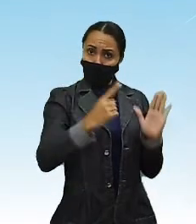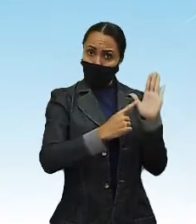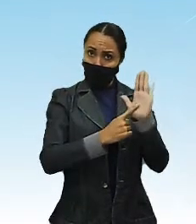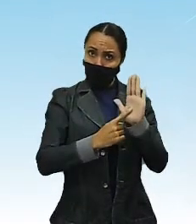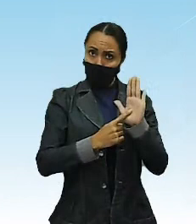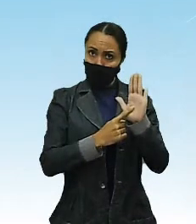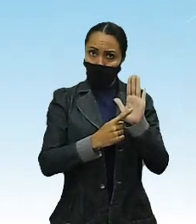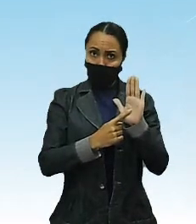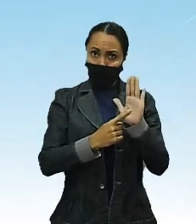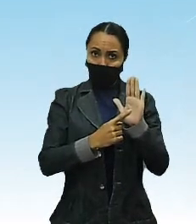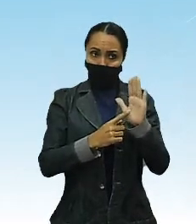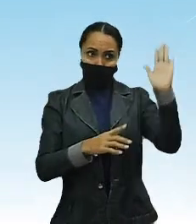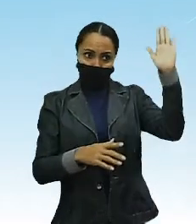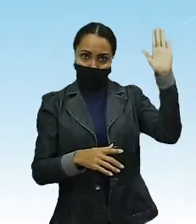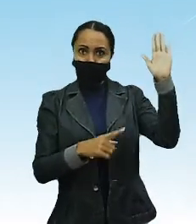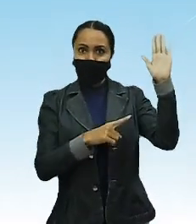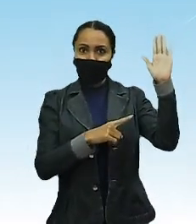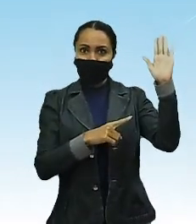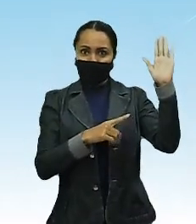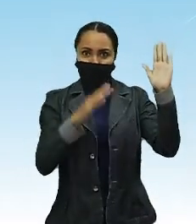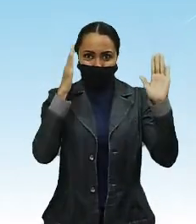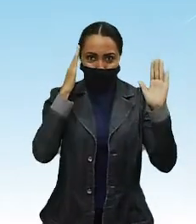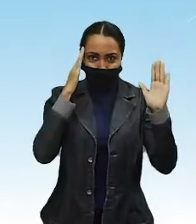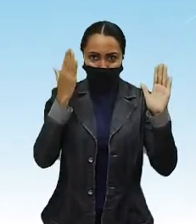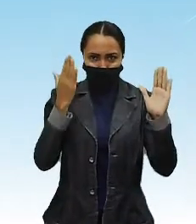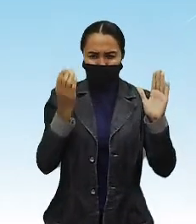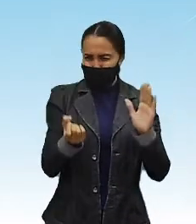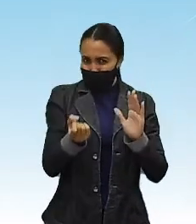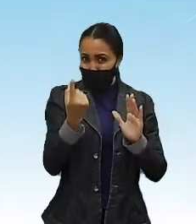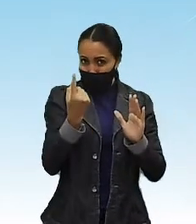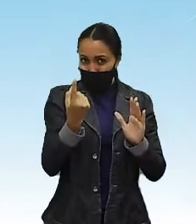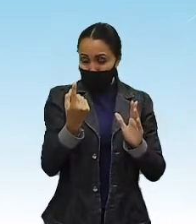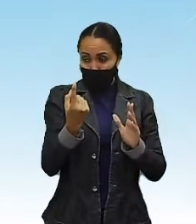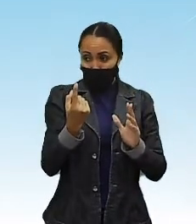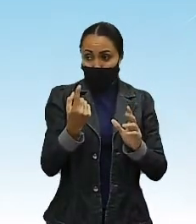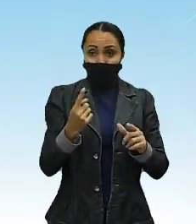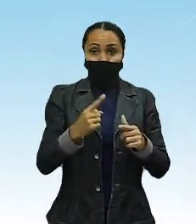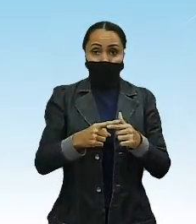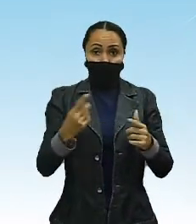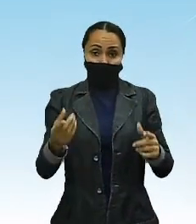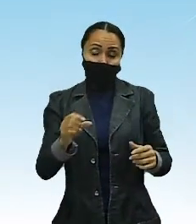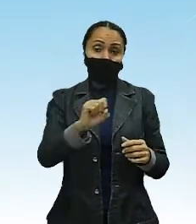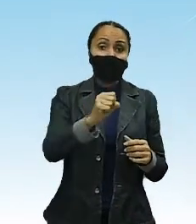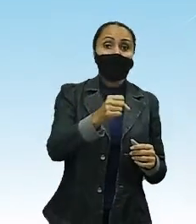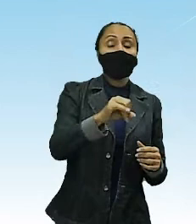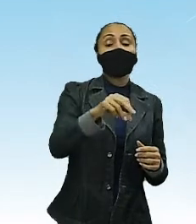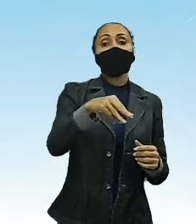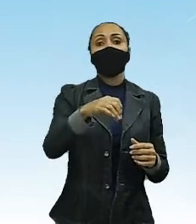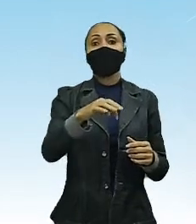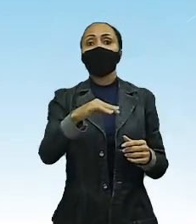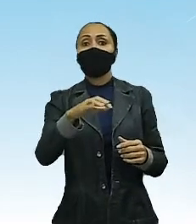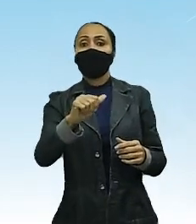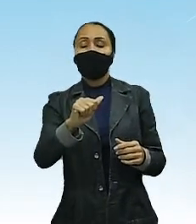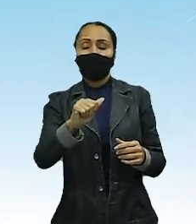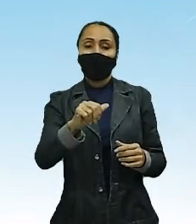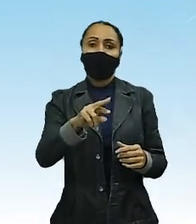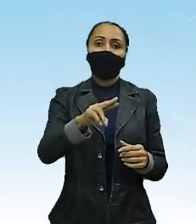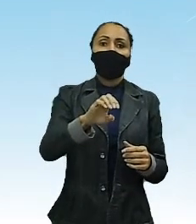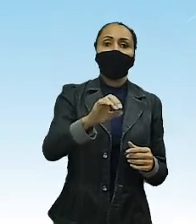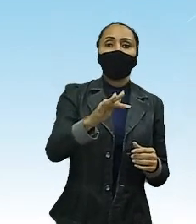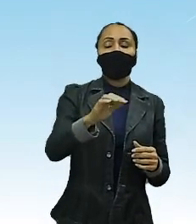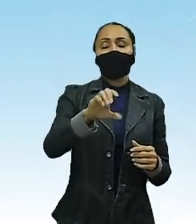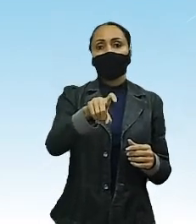uma outra mão, a esquerda. É estranho, né? Isso chama-se simetria de reflexão, tá bom? Há uma